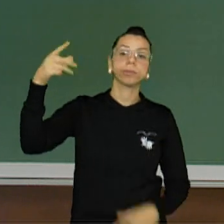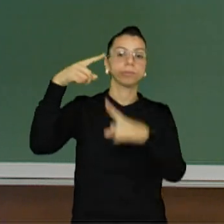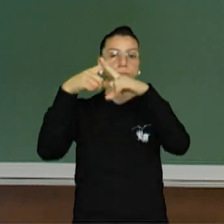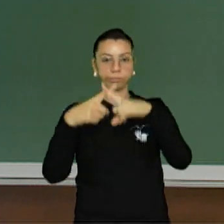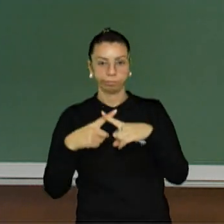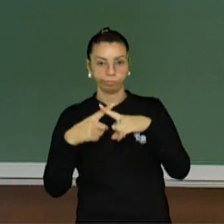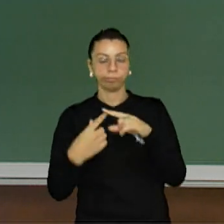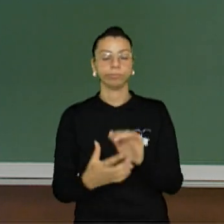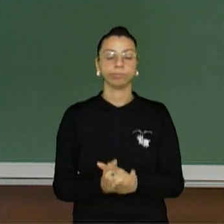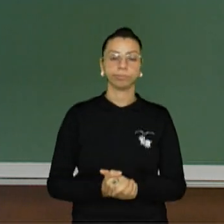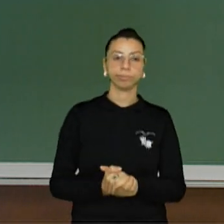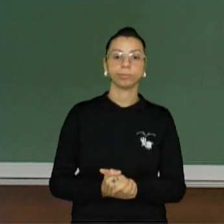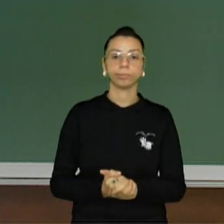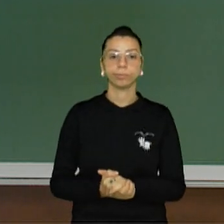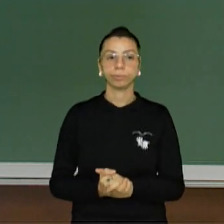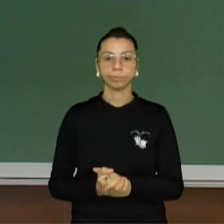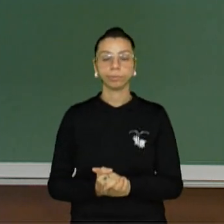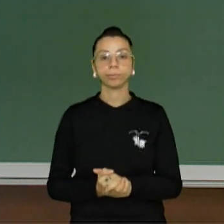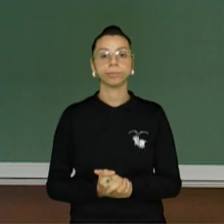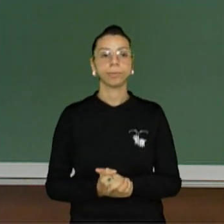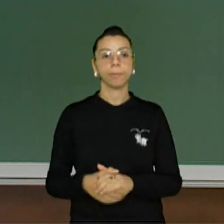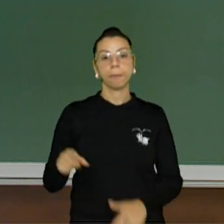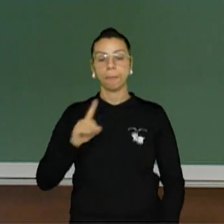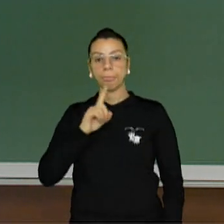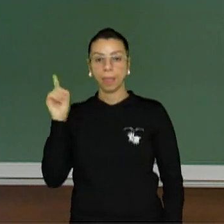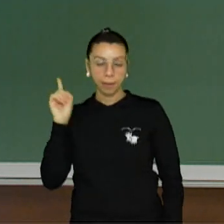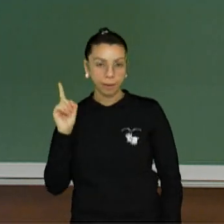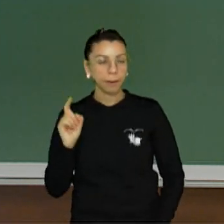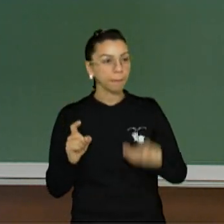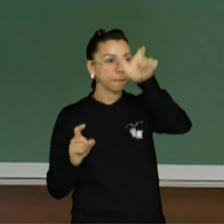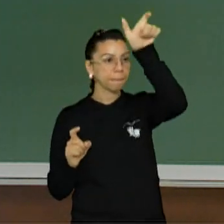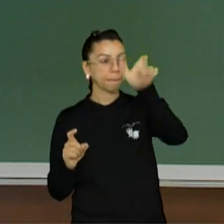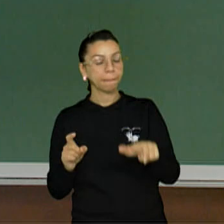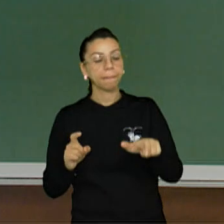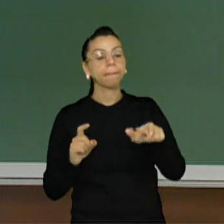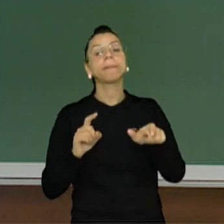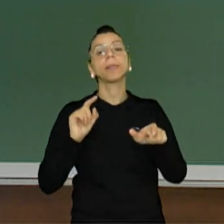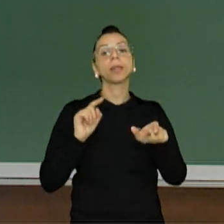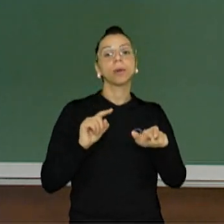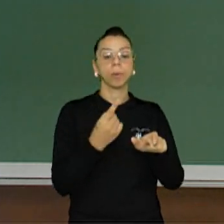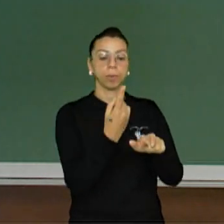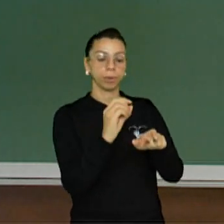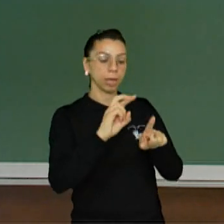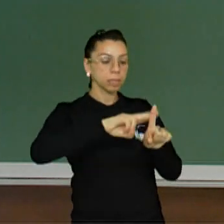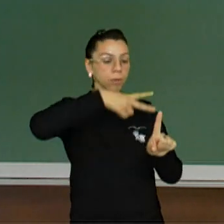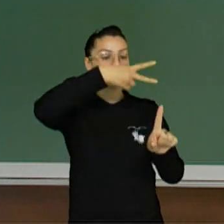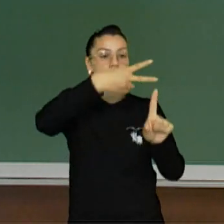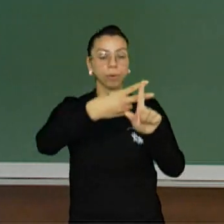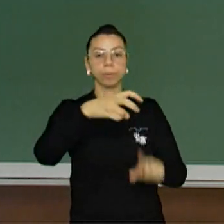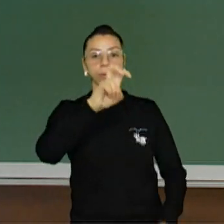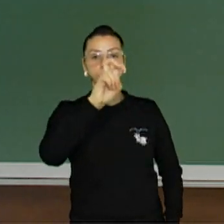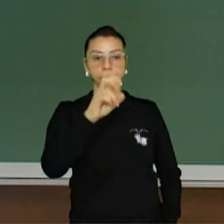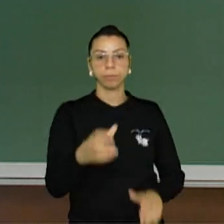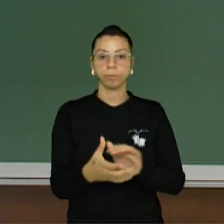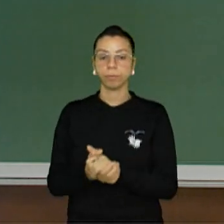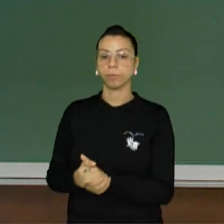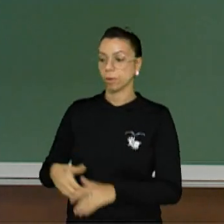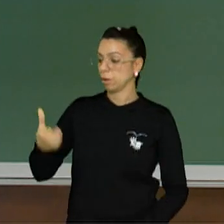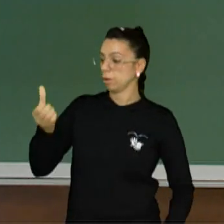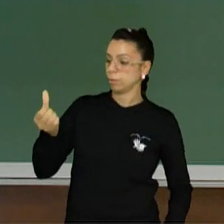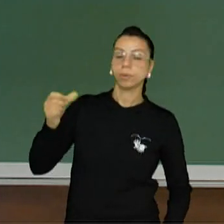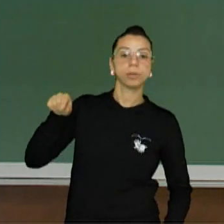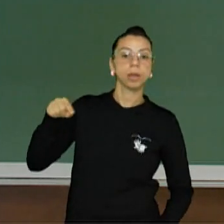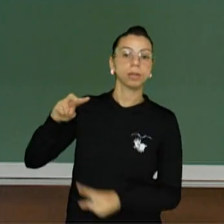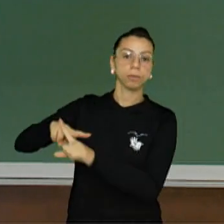Então, nessa matriz aqui, eu tenho o 10, que é o dobro do 5, e o 6, que é o dobro do 3.